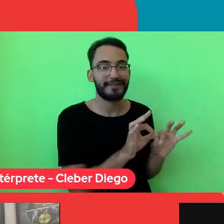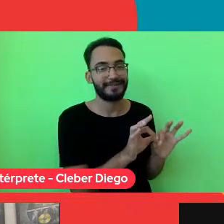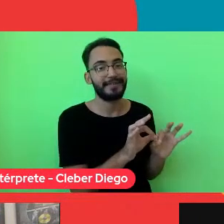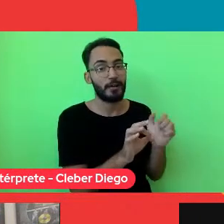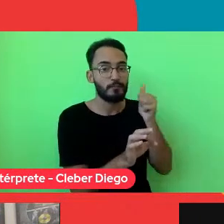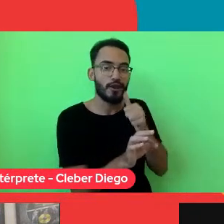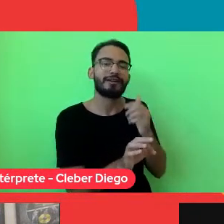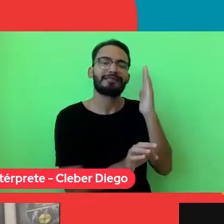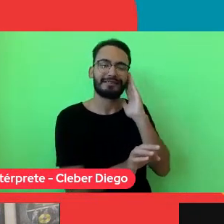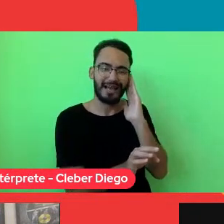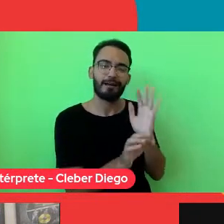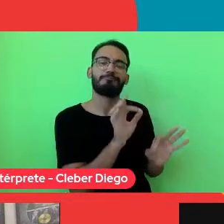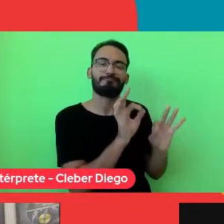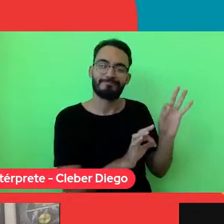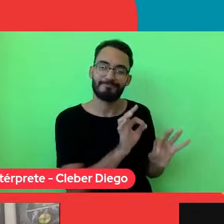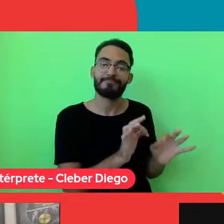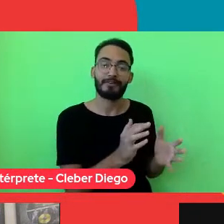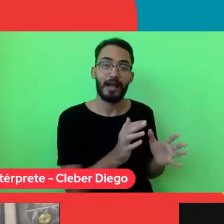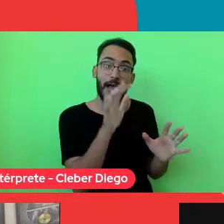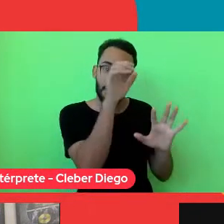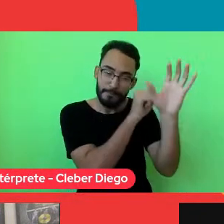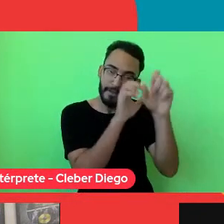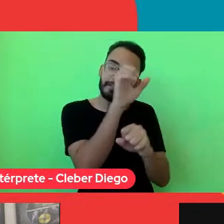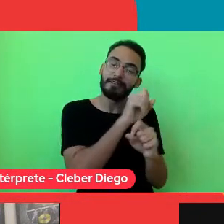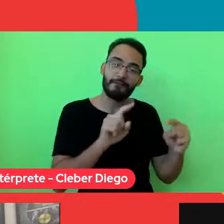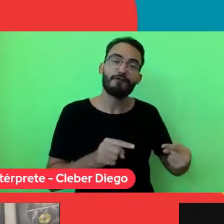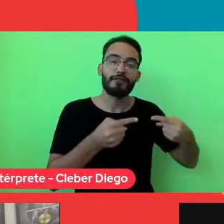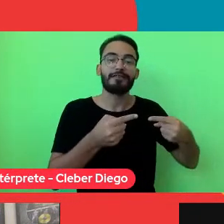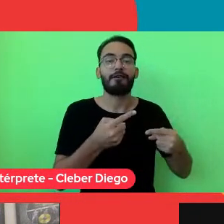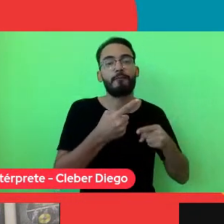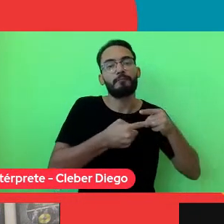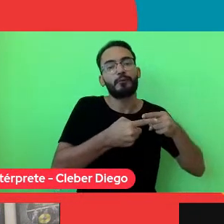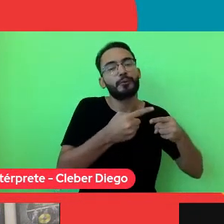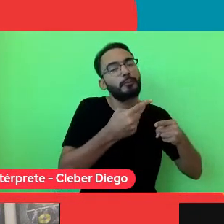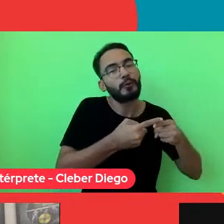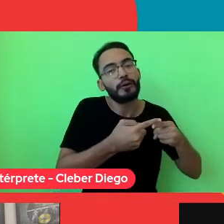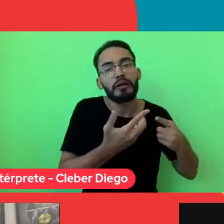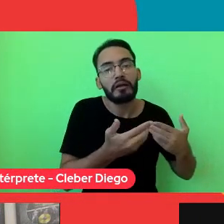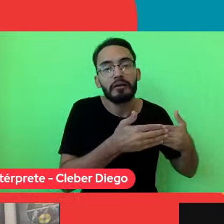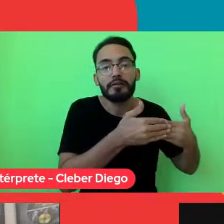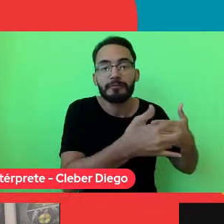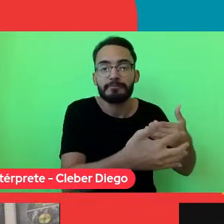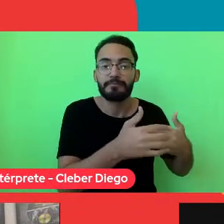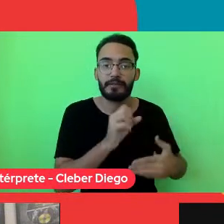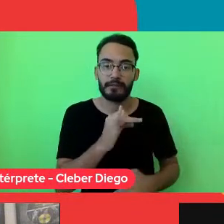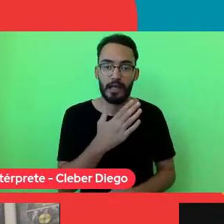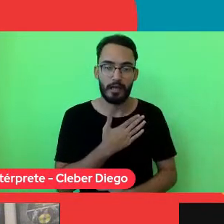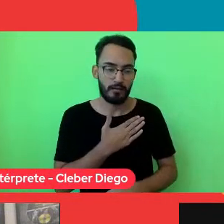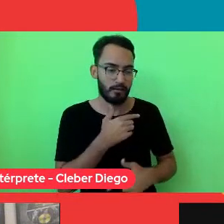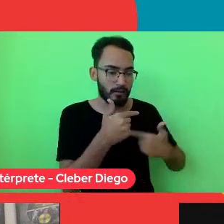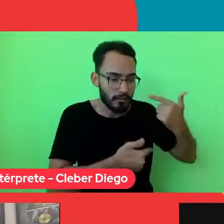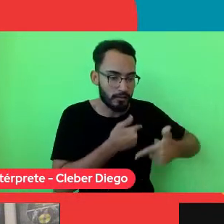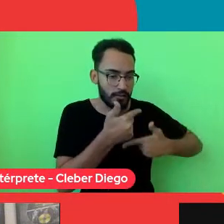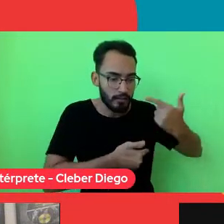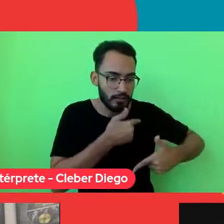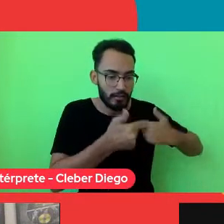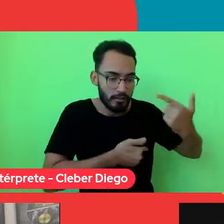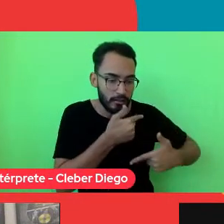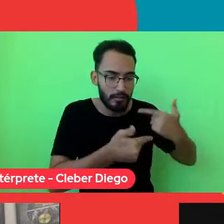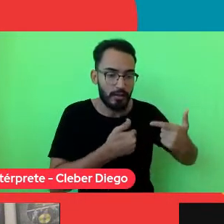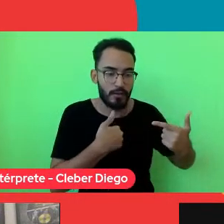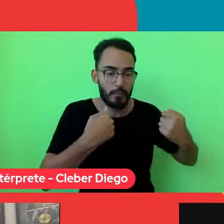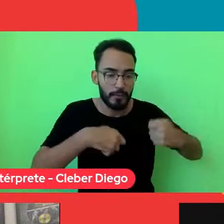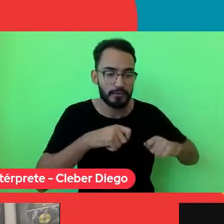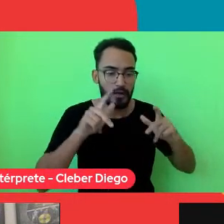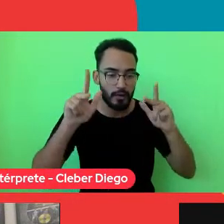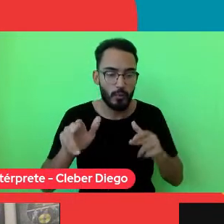fazer. Então, acho que aprender isso foi um grande desafio, né? Porque daí, enquanto você está gastando energia tentando se encaixar em fazer de um